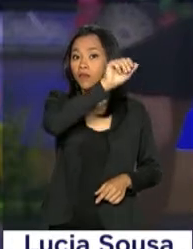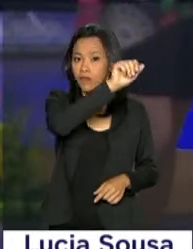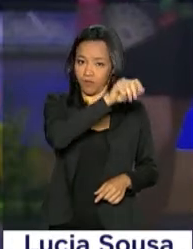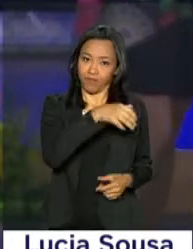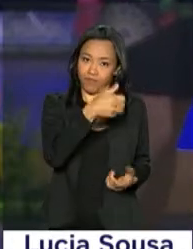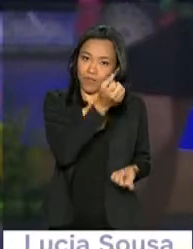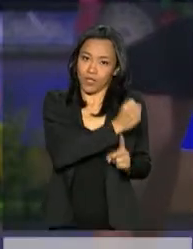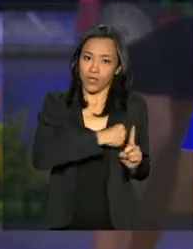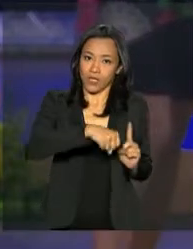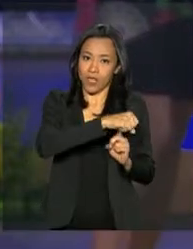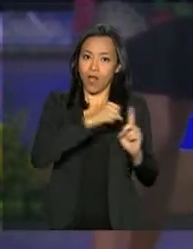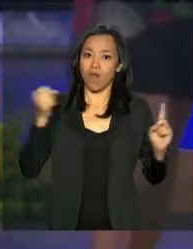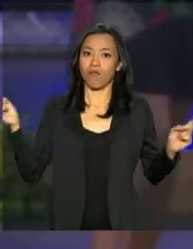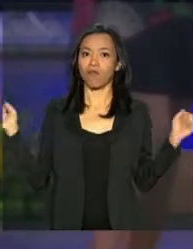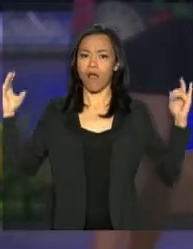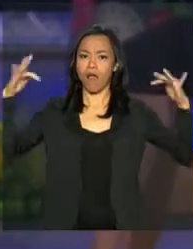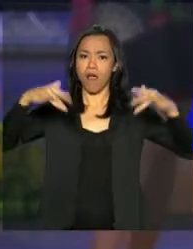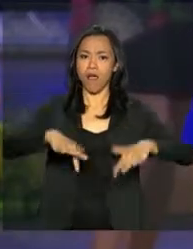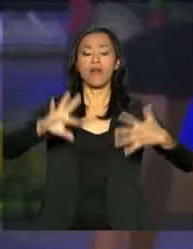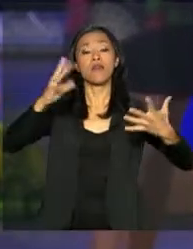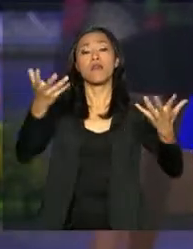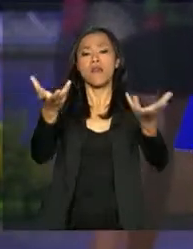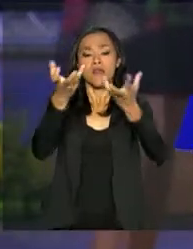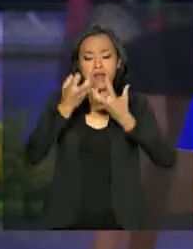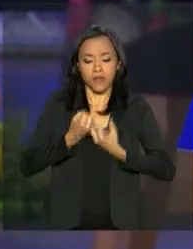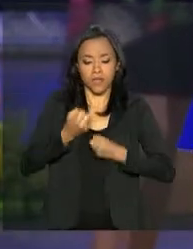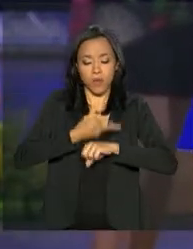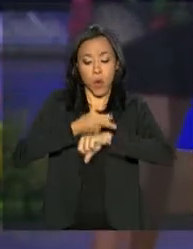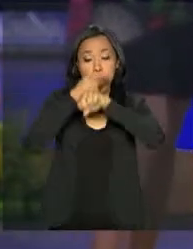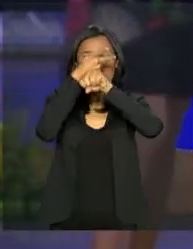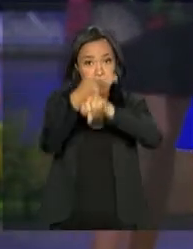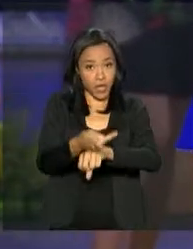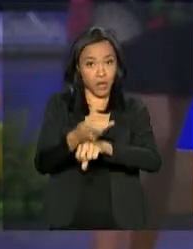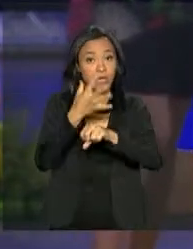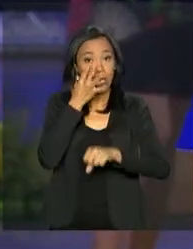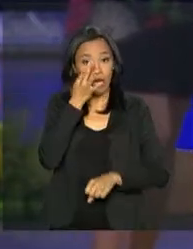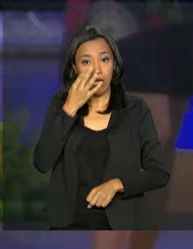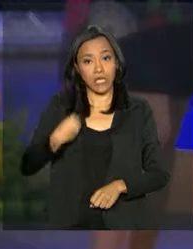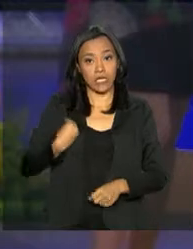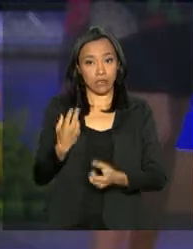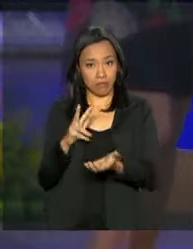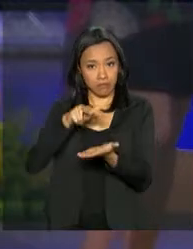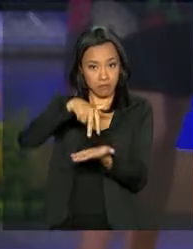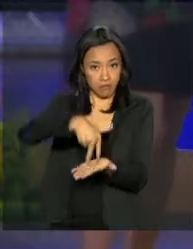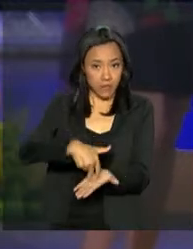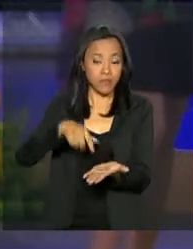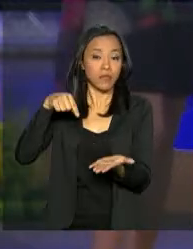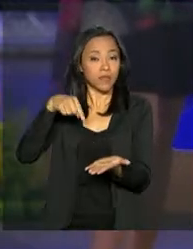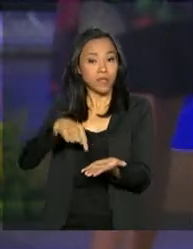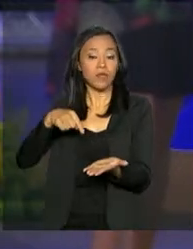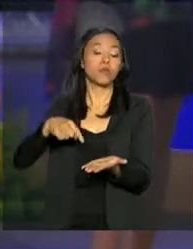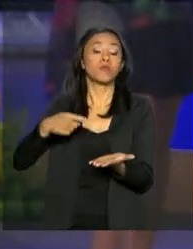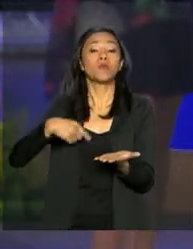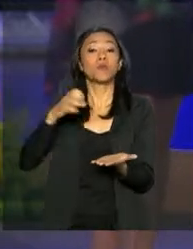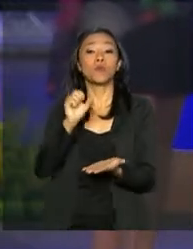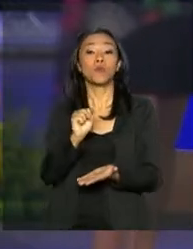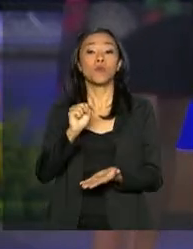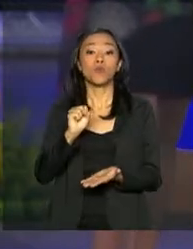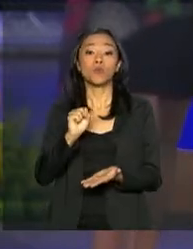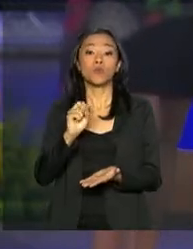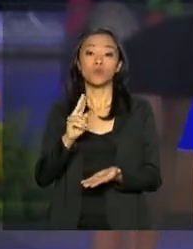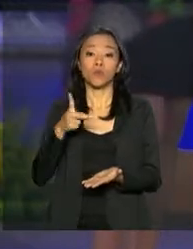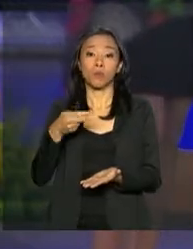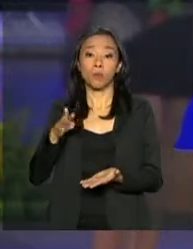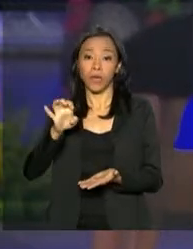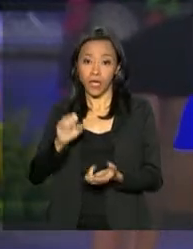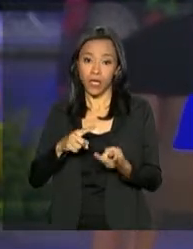Humanos 2018. Entre os premiados está o presidente do Supremo Tribunal Federal, ministro Dias Toffoli, a procuradora-geral da República,